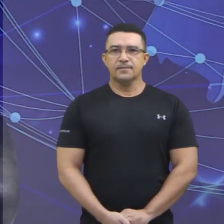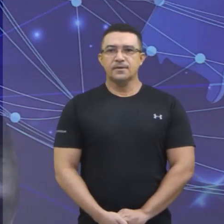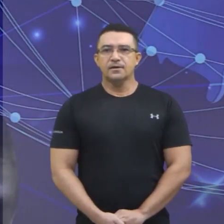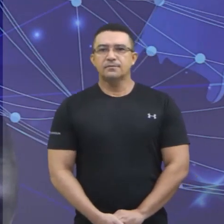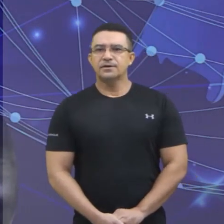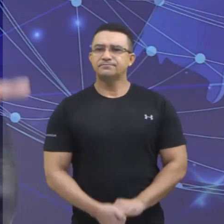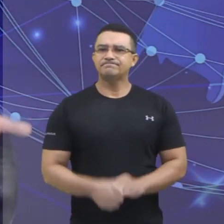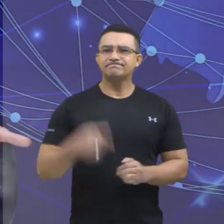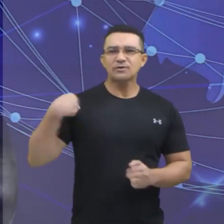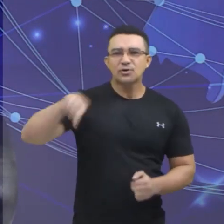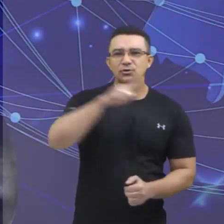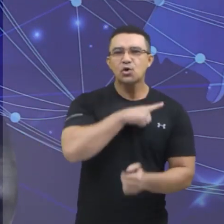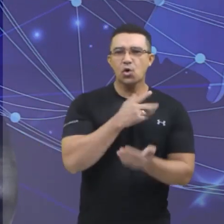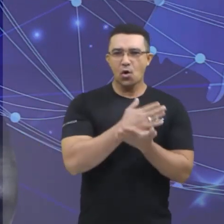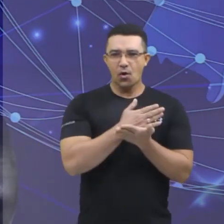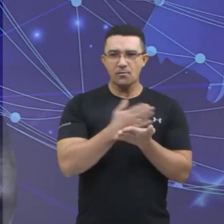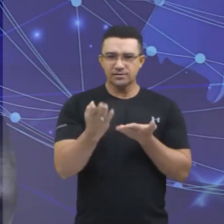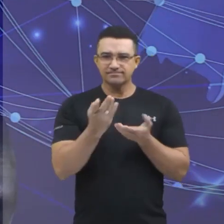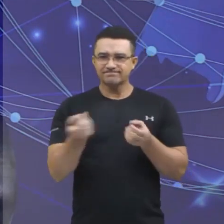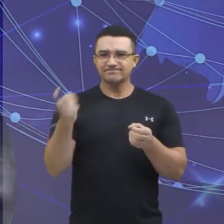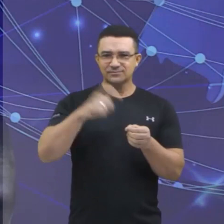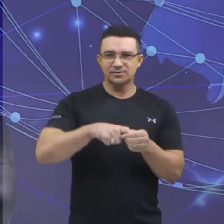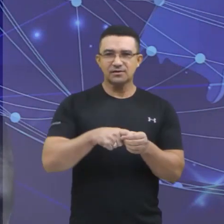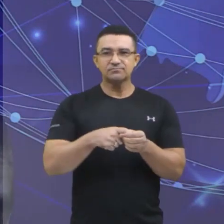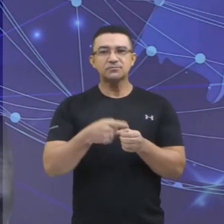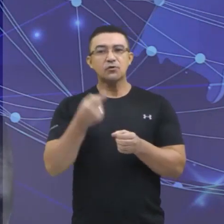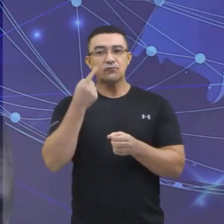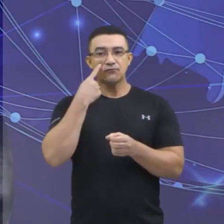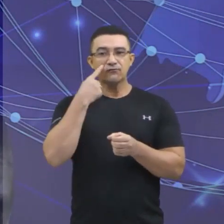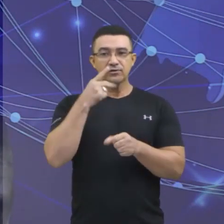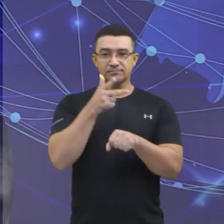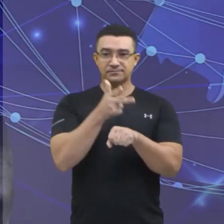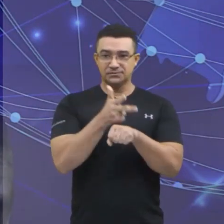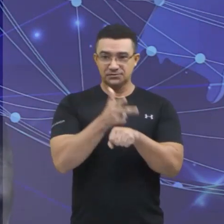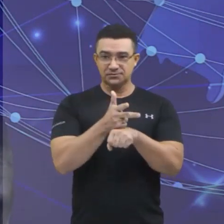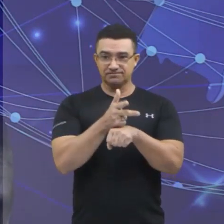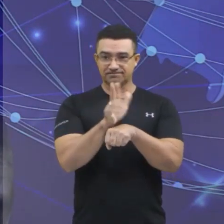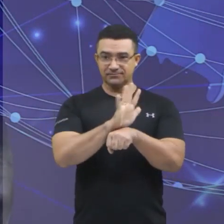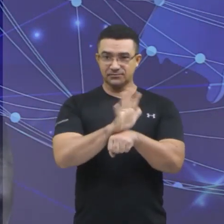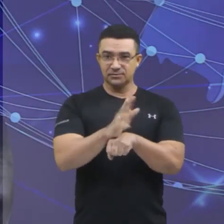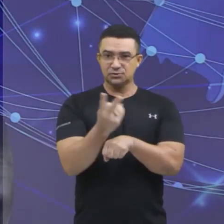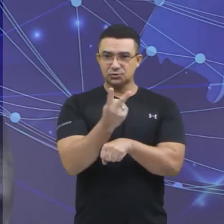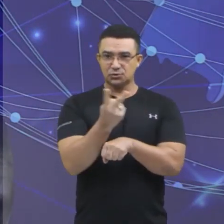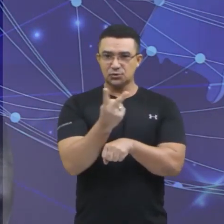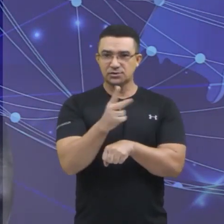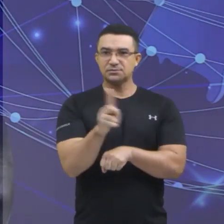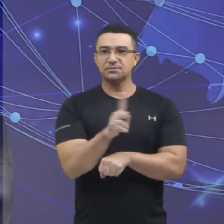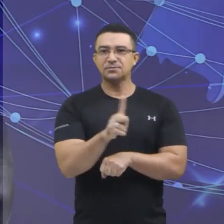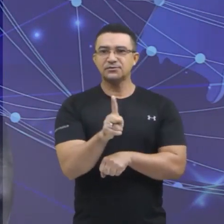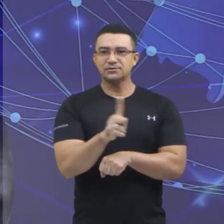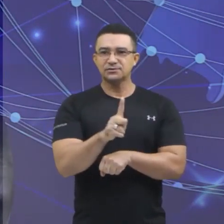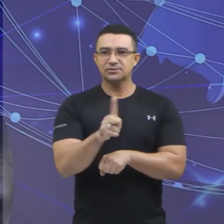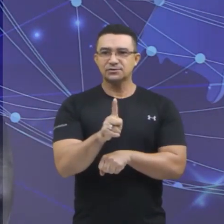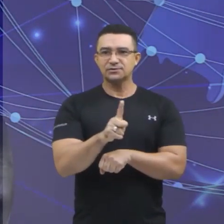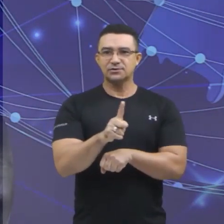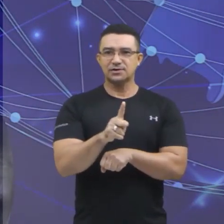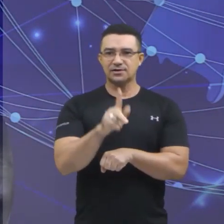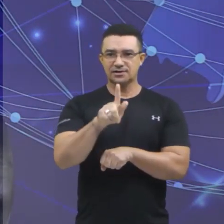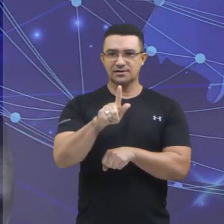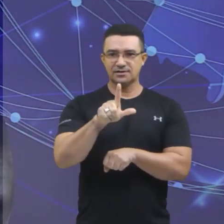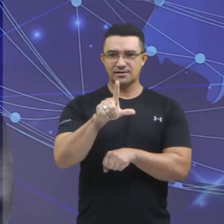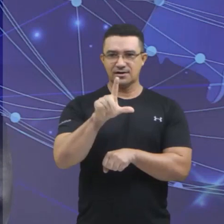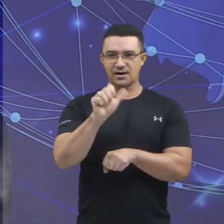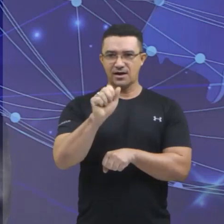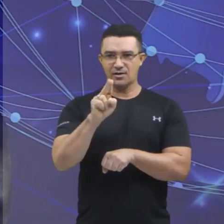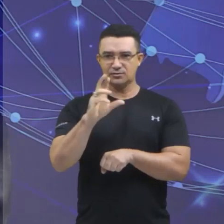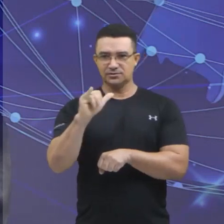para a gente recomeçar aqui, nós vamos assistir agora ao vídeo de duas professoras, professora Glória e professora Juliane, que